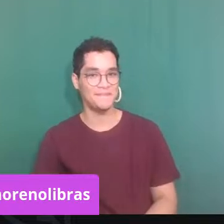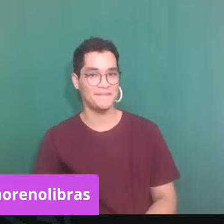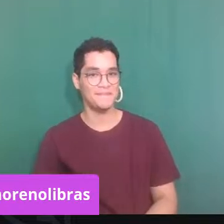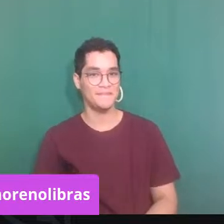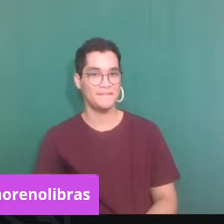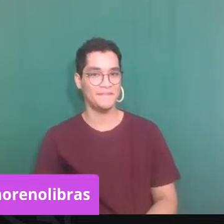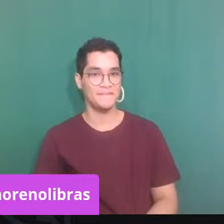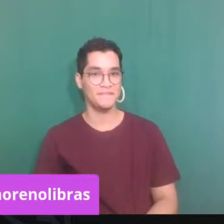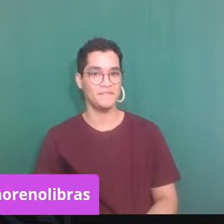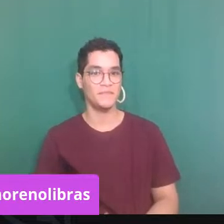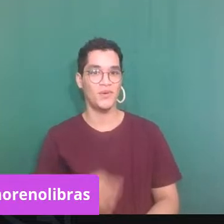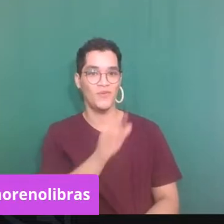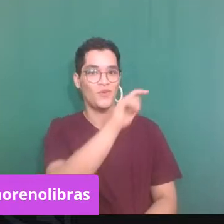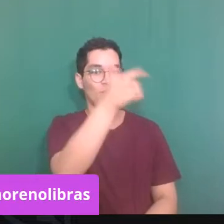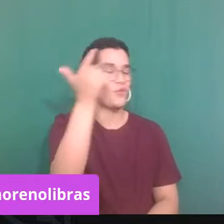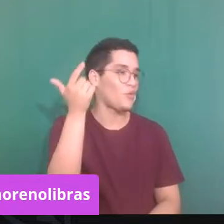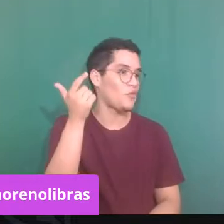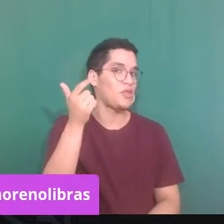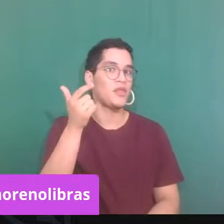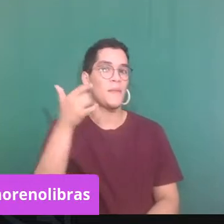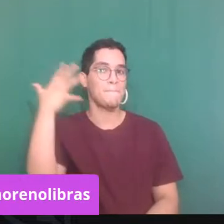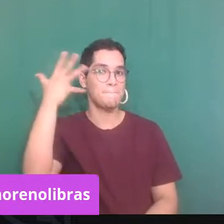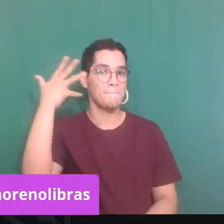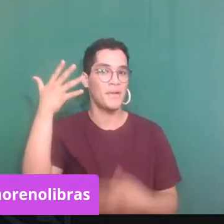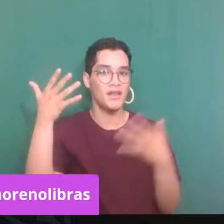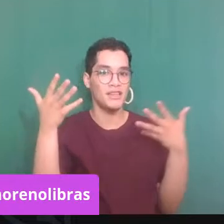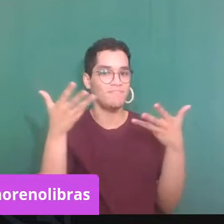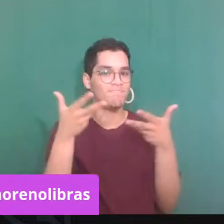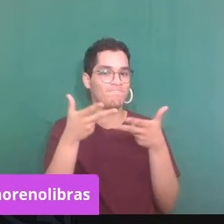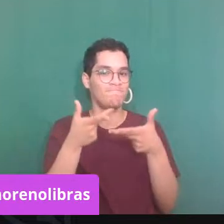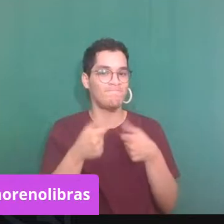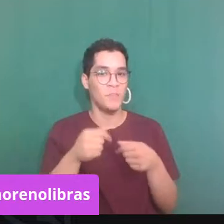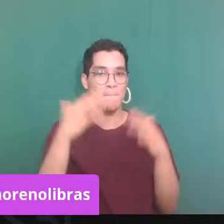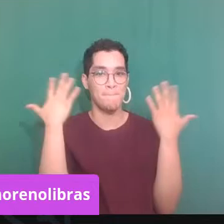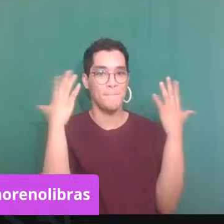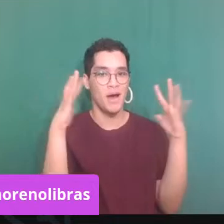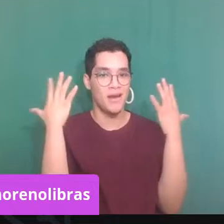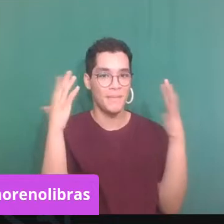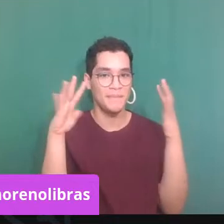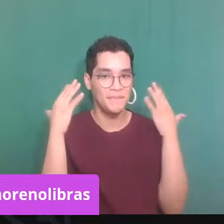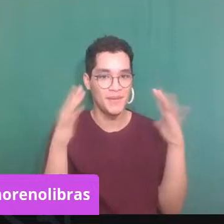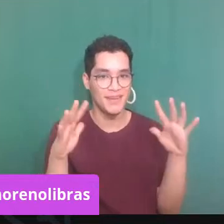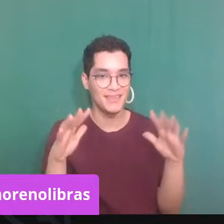Fátima Santos, excelente palestra. Parabéns, professora Sueli.